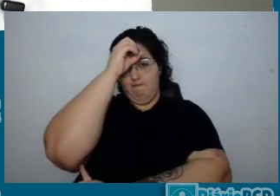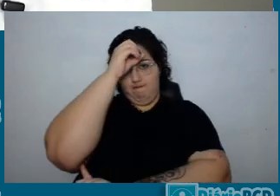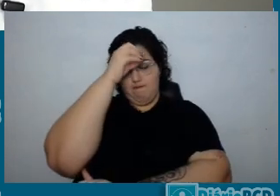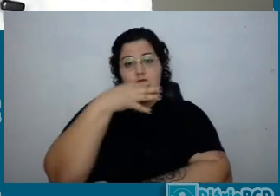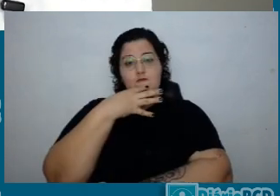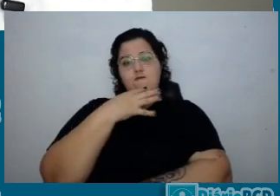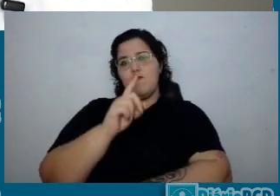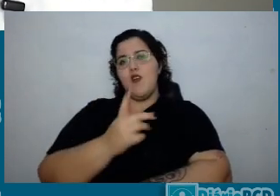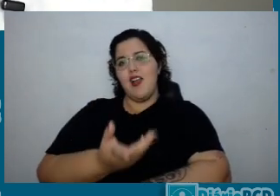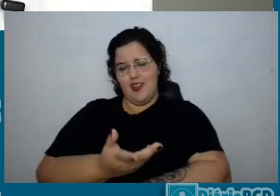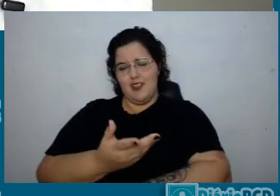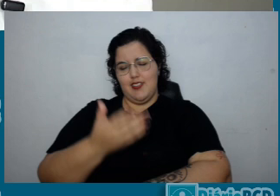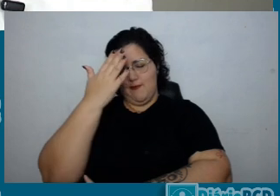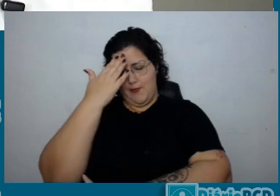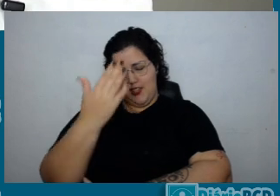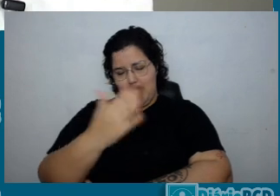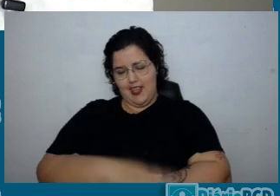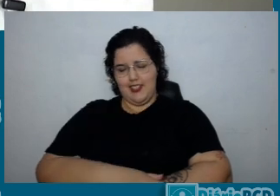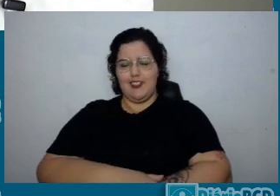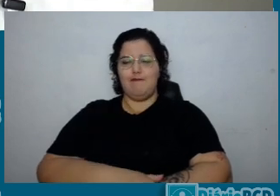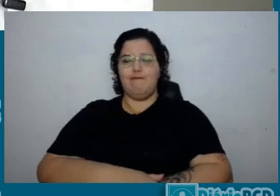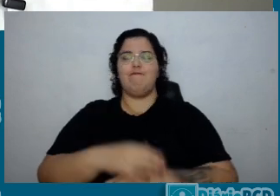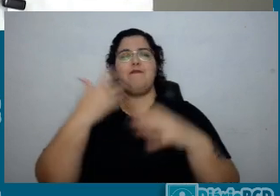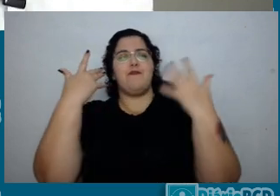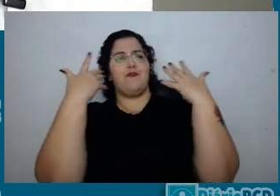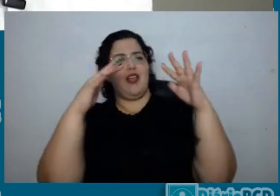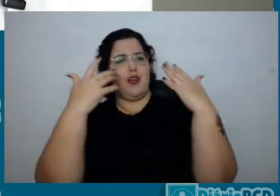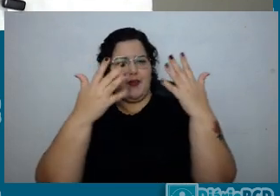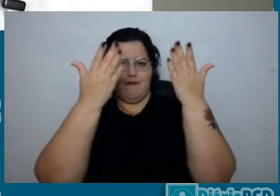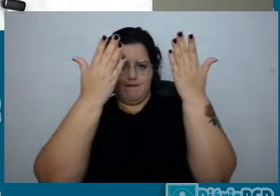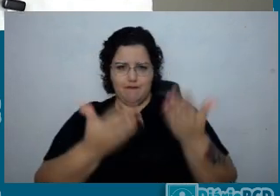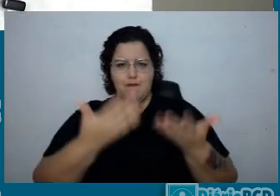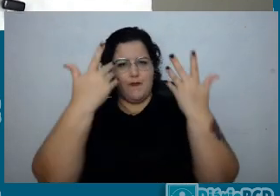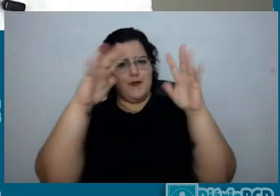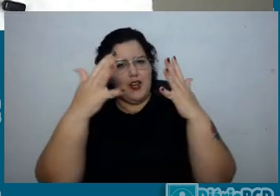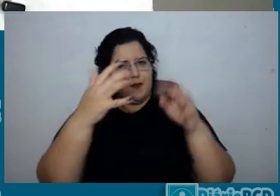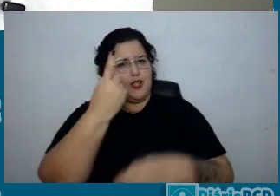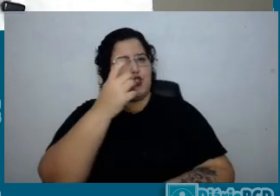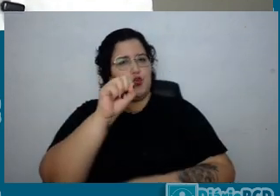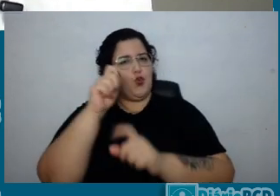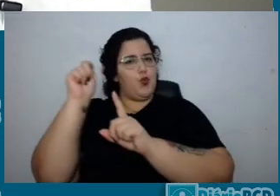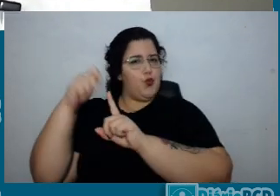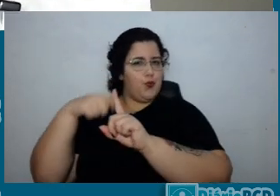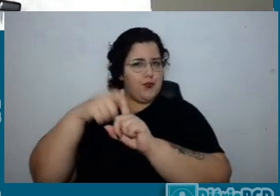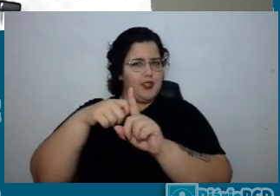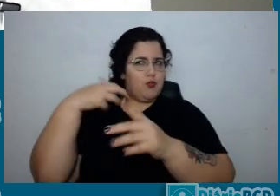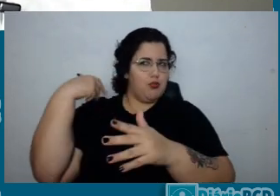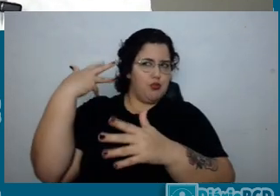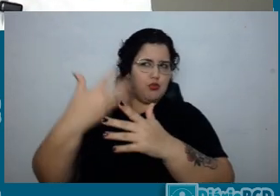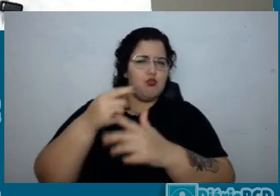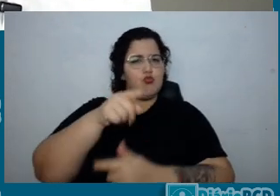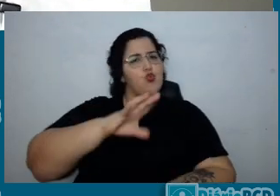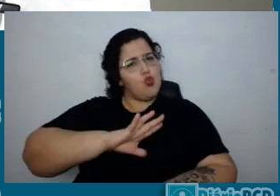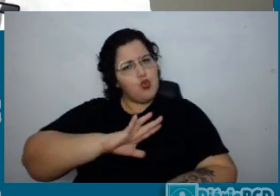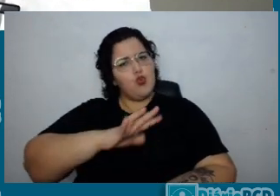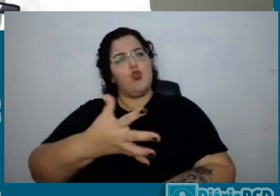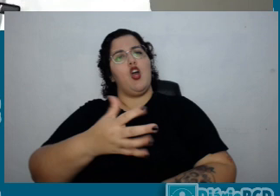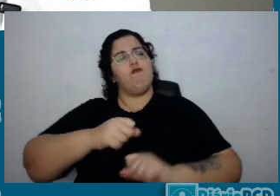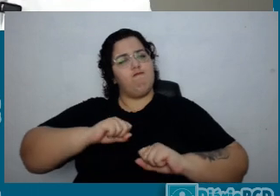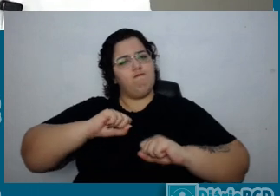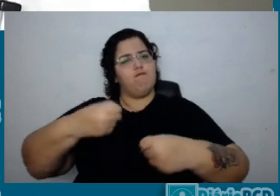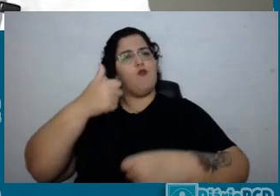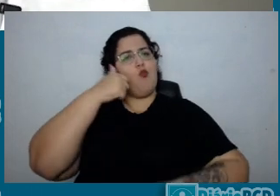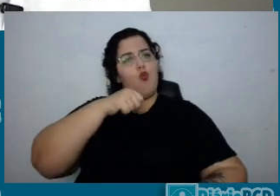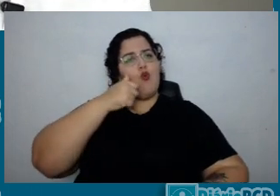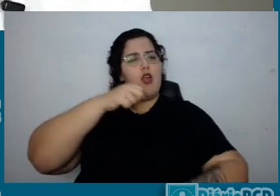tão importante estar aí com vocês. Muito obrigada. Secretária, parabéns por esses 18 meses. Você é corajosa, você